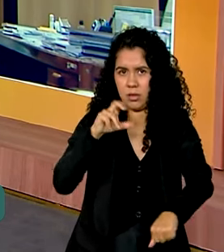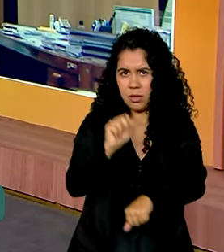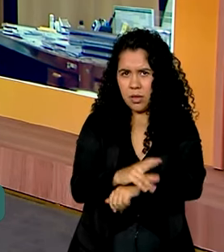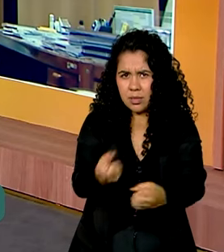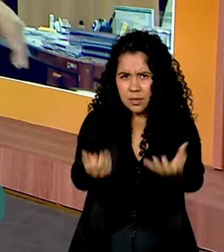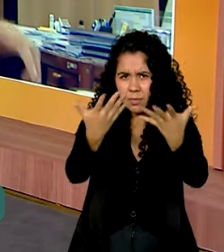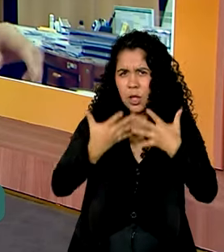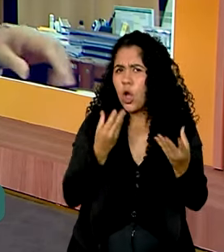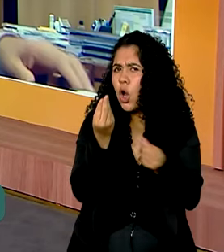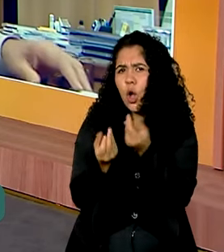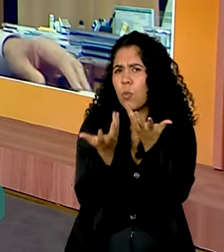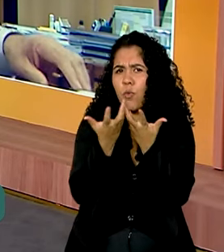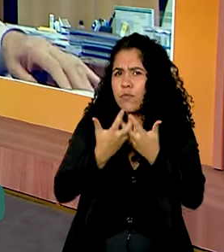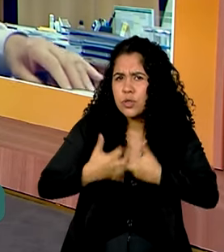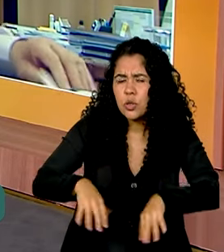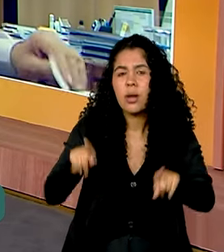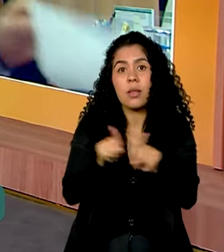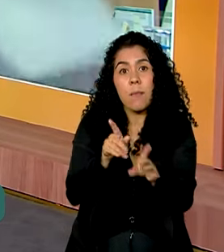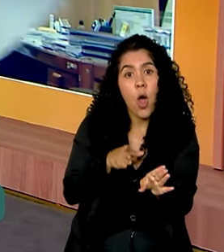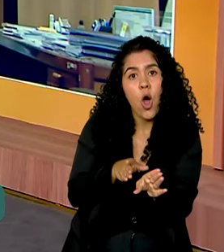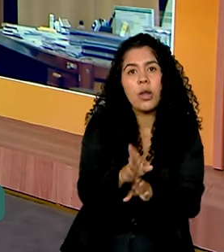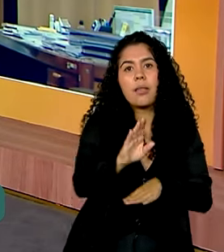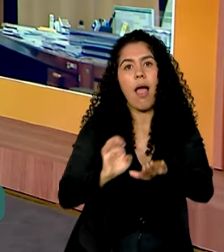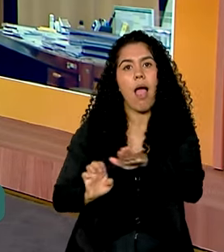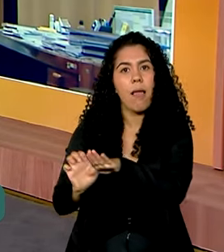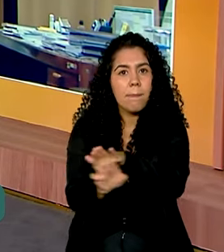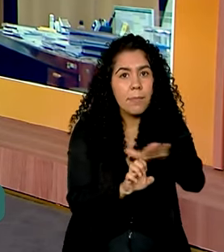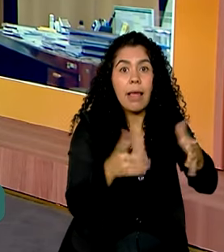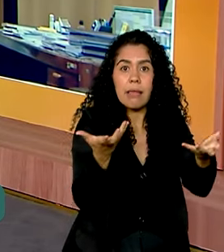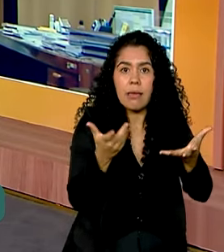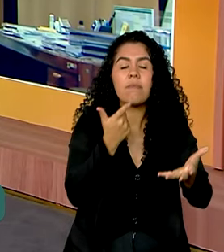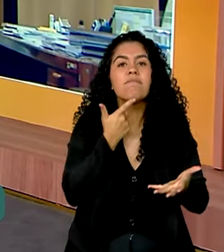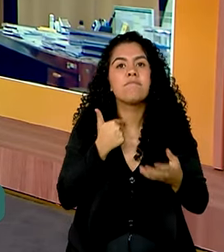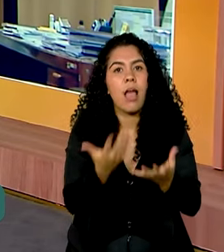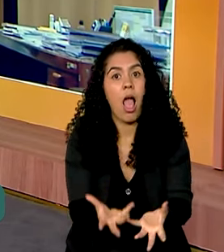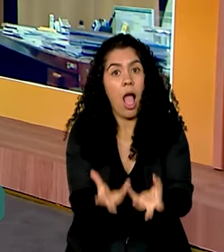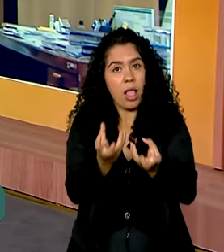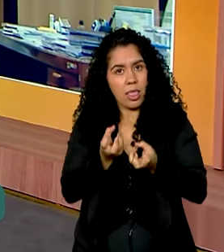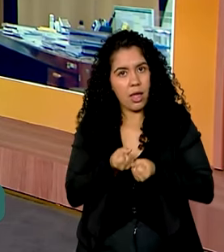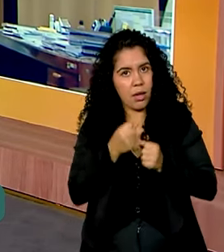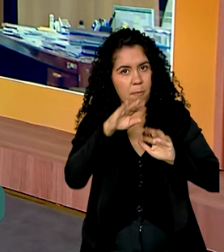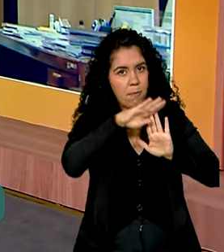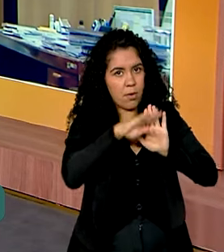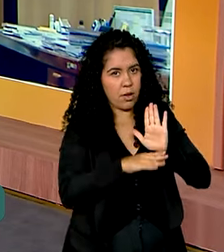como é que funciona esse programa e orientar as empresas que querem aderir a esse programa?